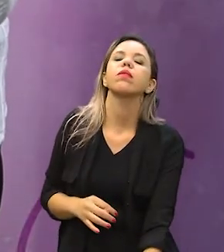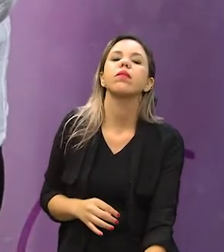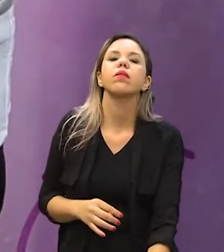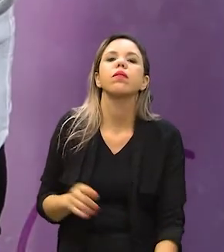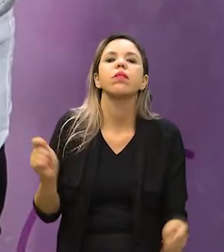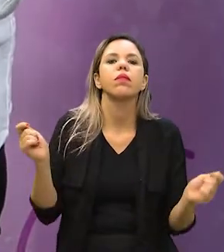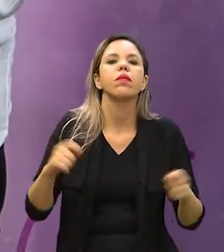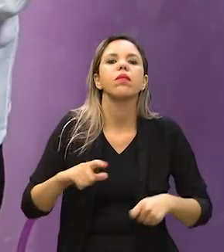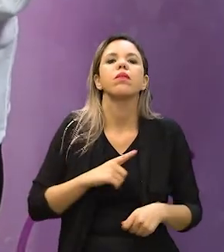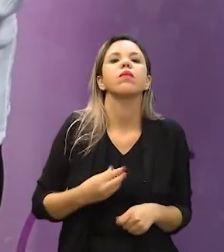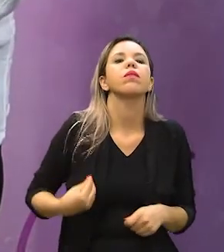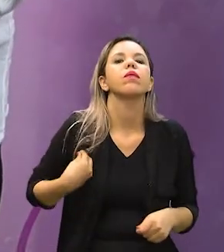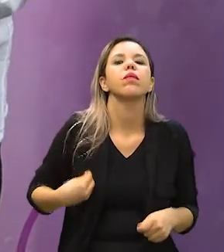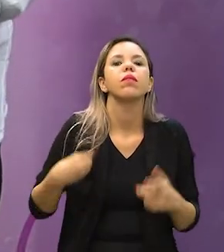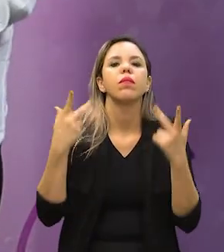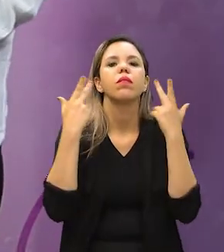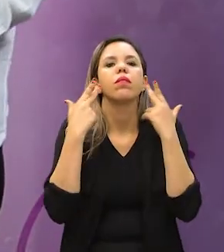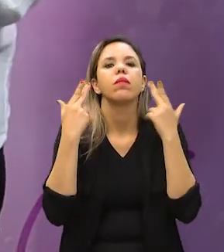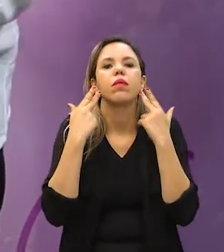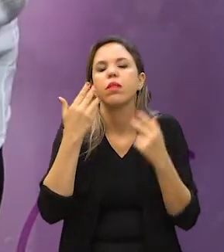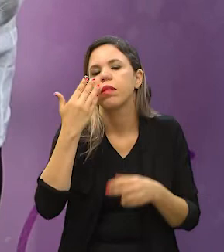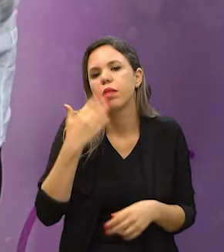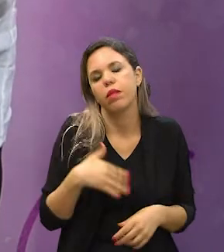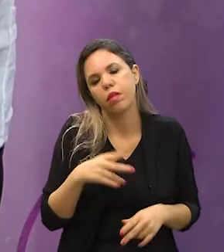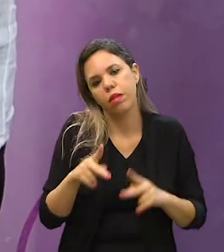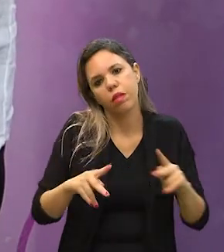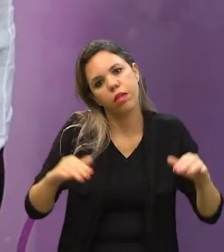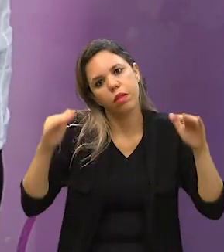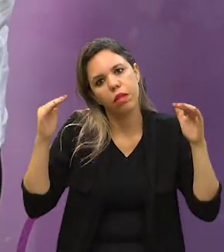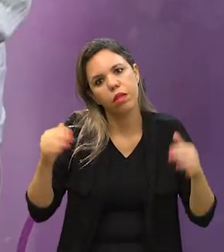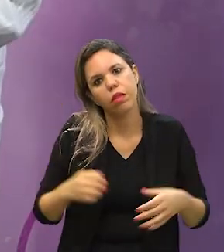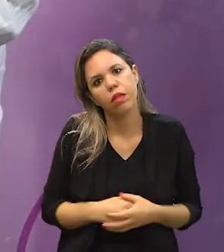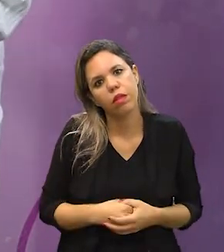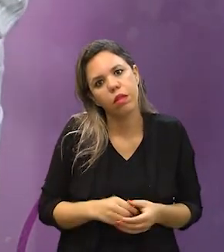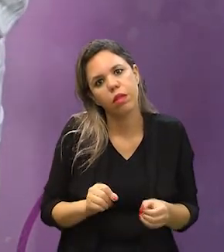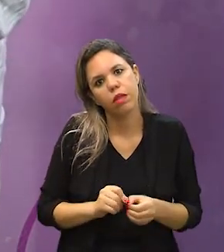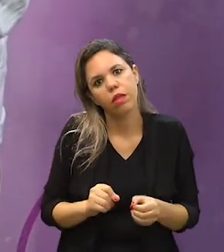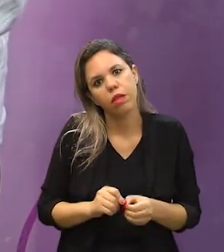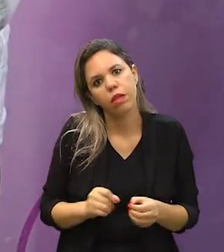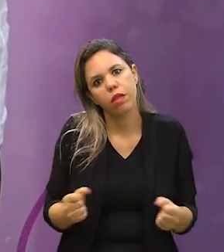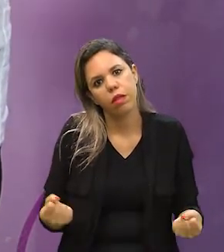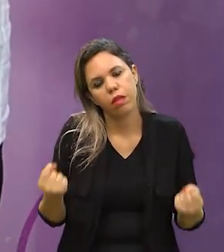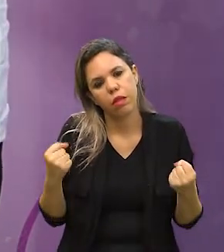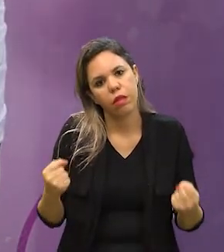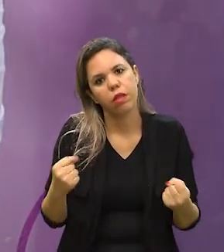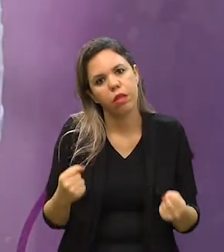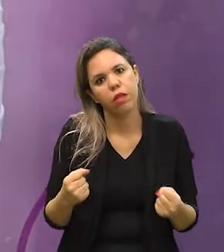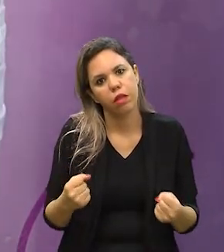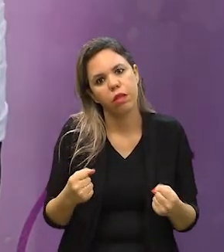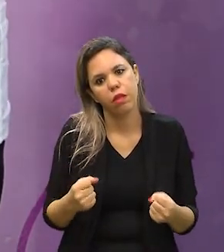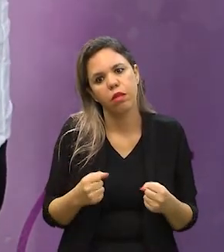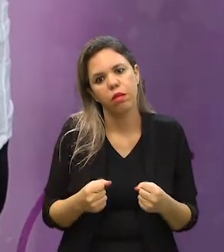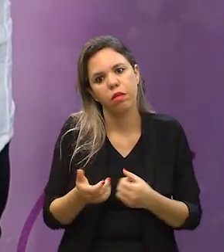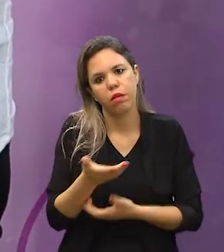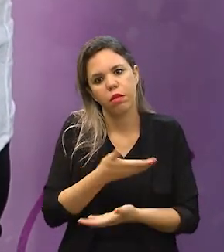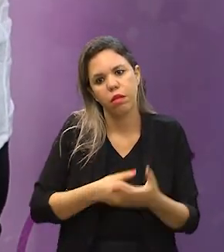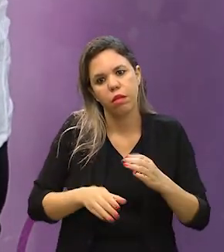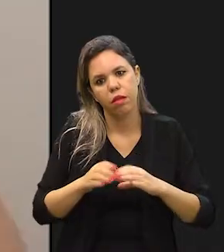adequada, é possível ter uma vida normal, tanto a criança quanto o adulto, fazer todas as atividades, se